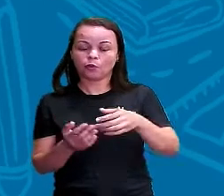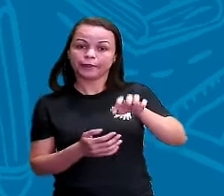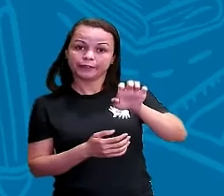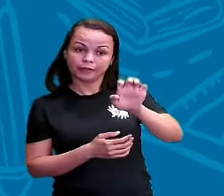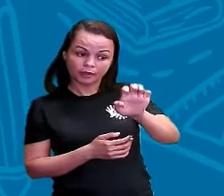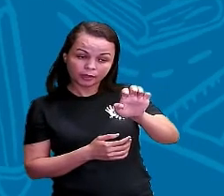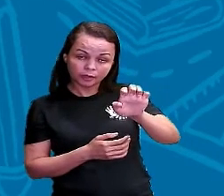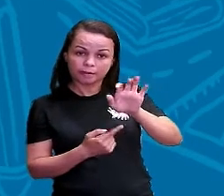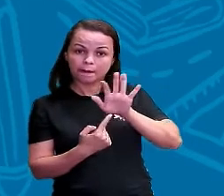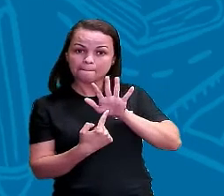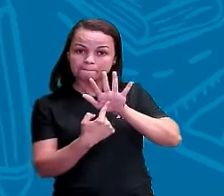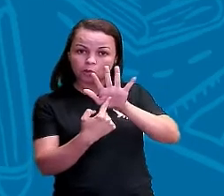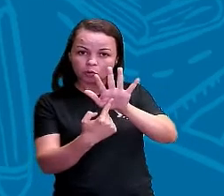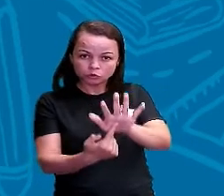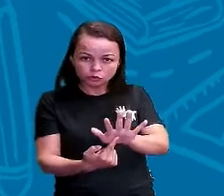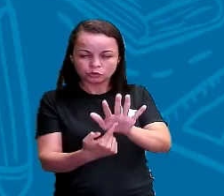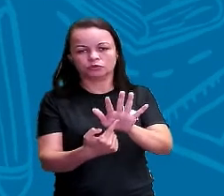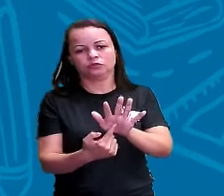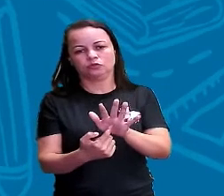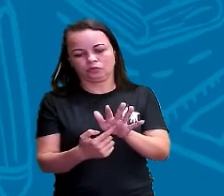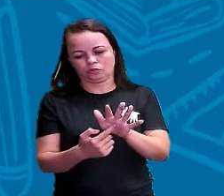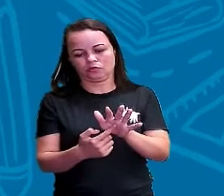né? Um significado.